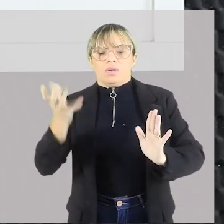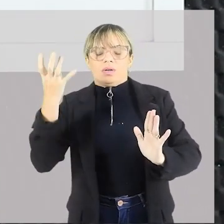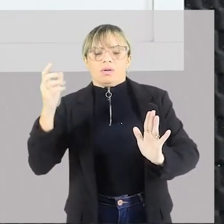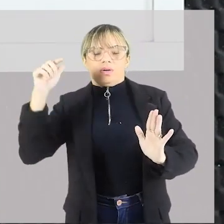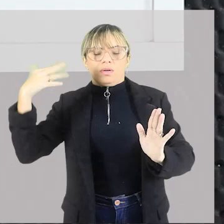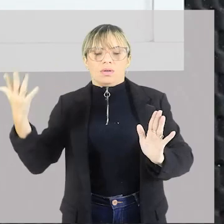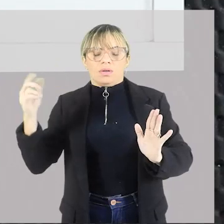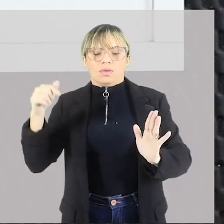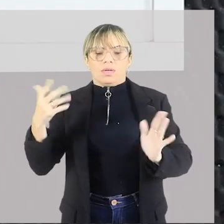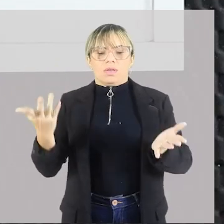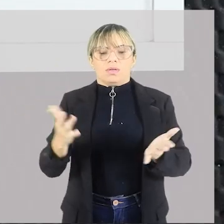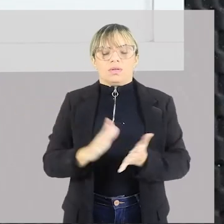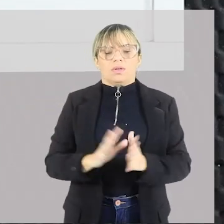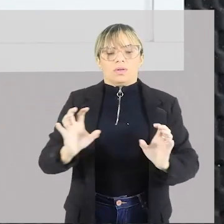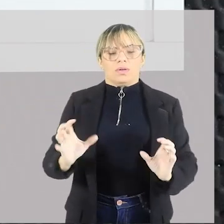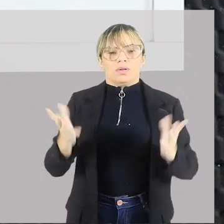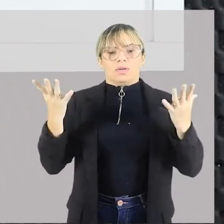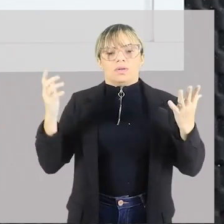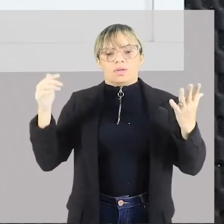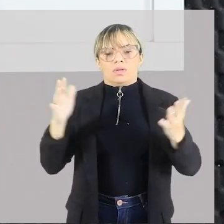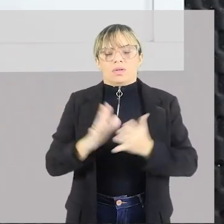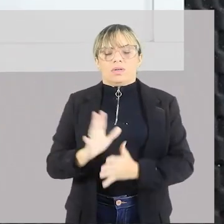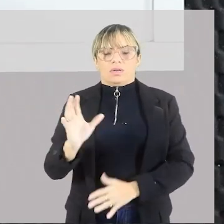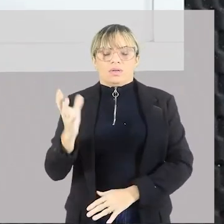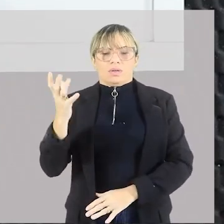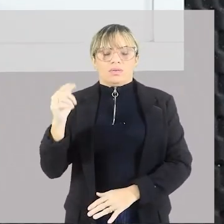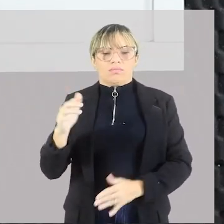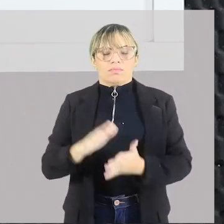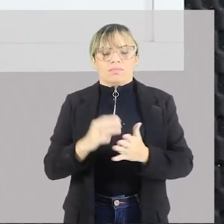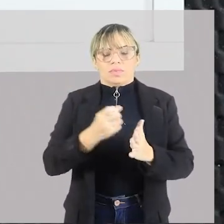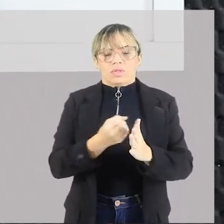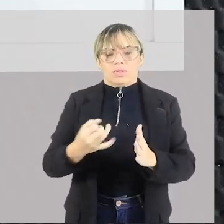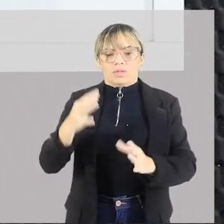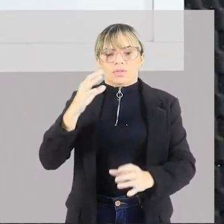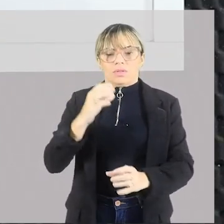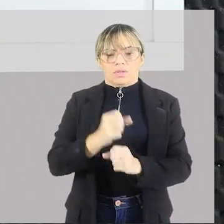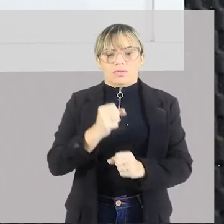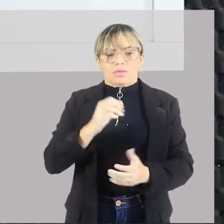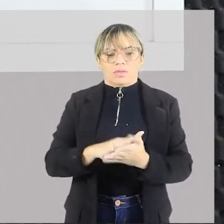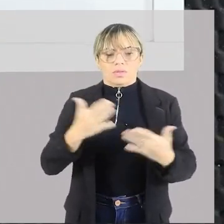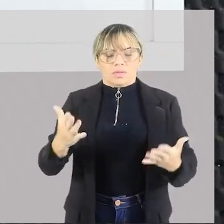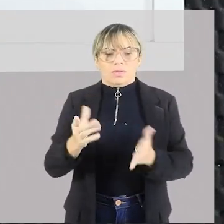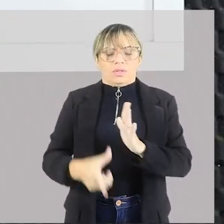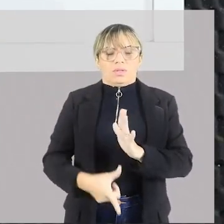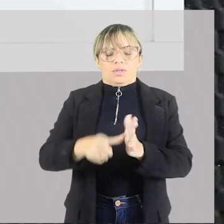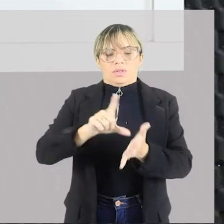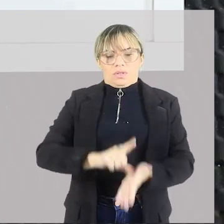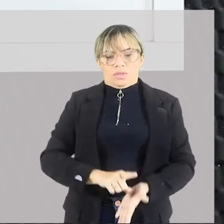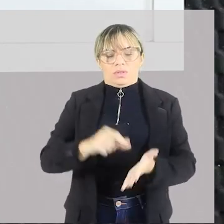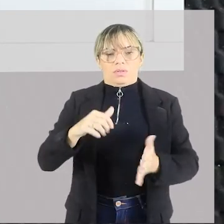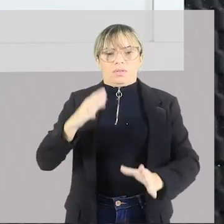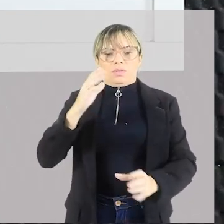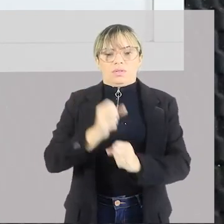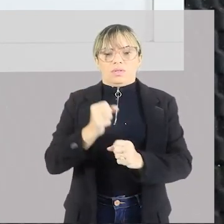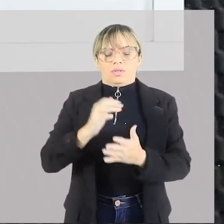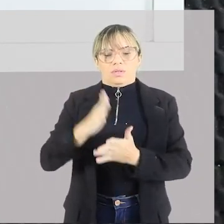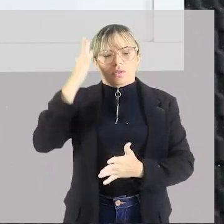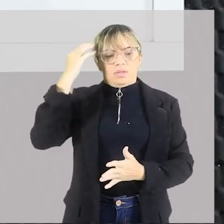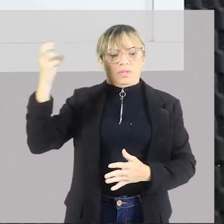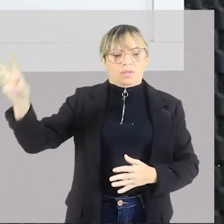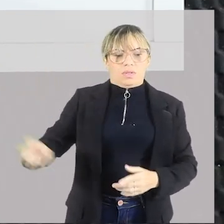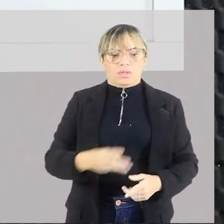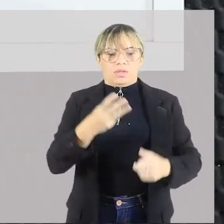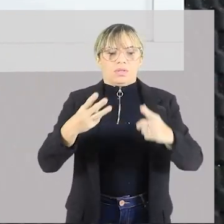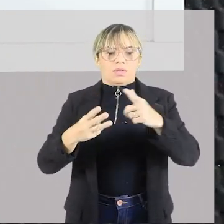né determinado evento acontecer beleza bom antes de gente mostrar como é que calcula a probabilidade nós precisamos saber de três